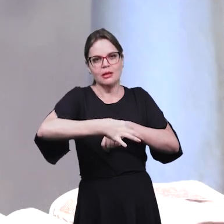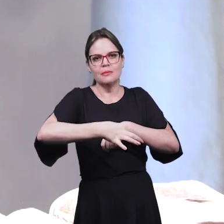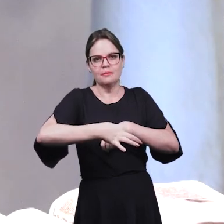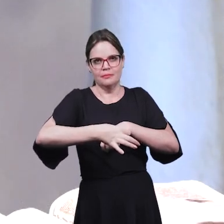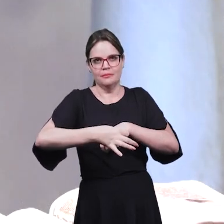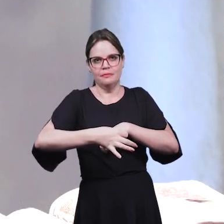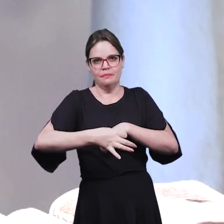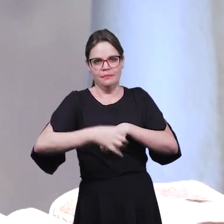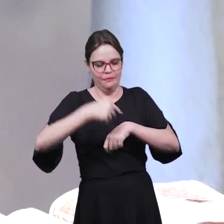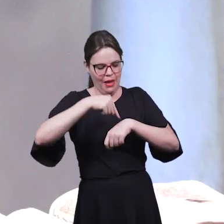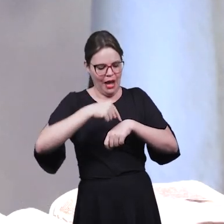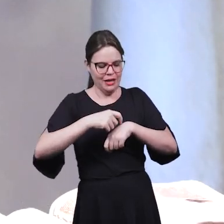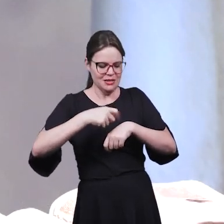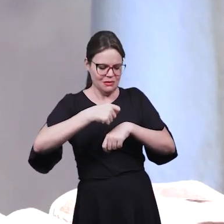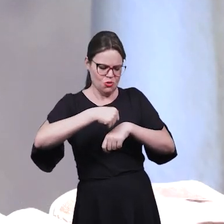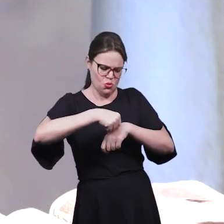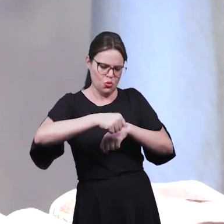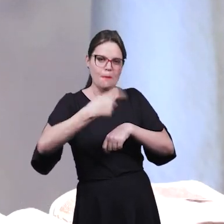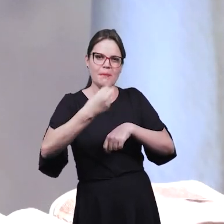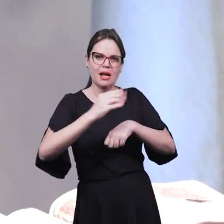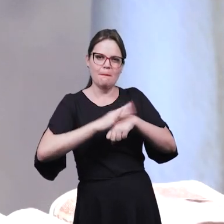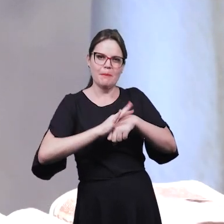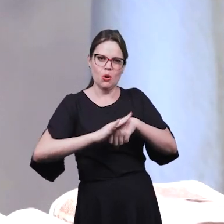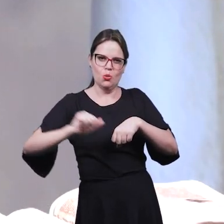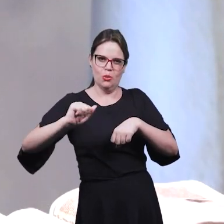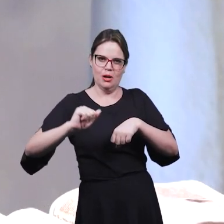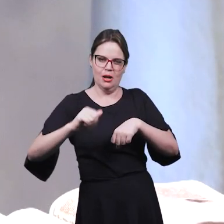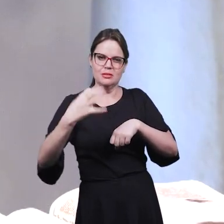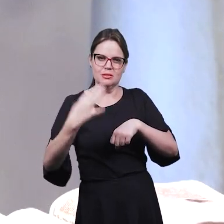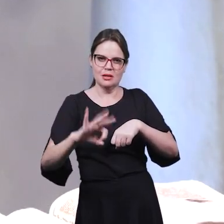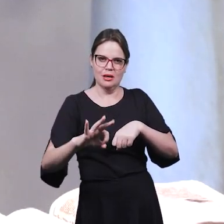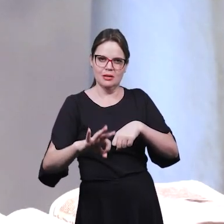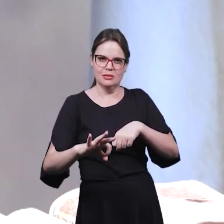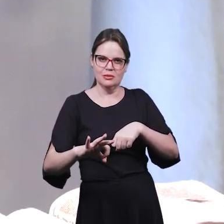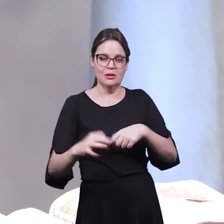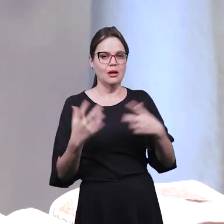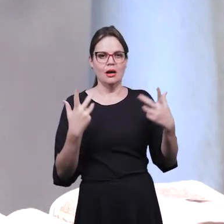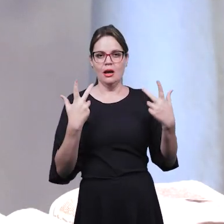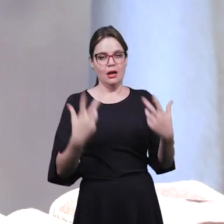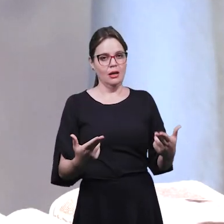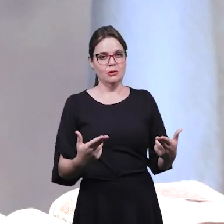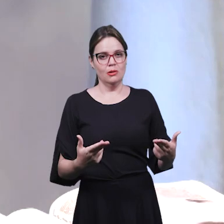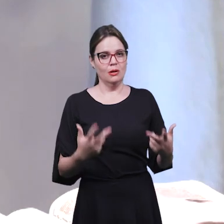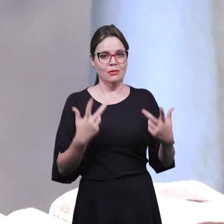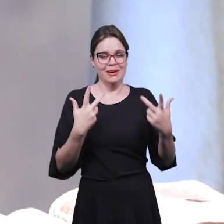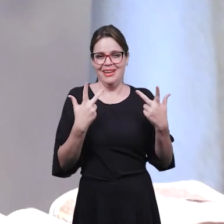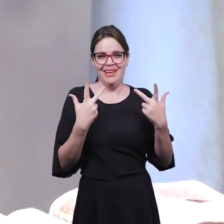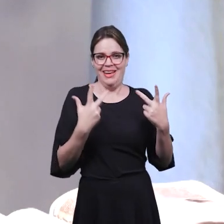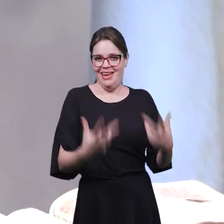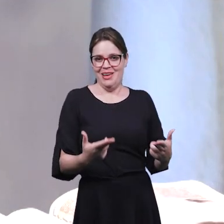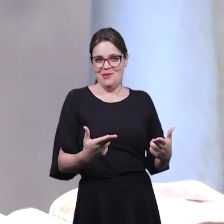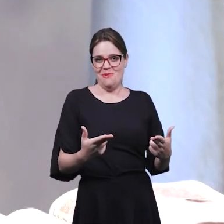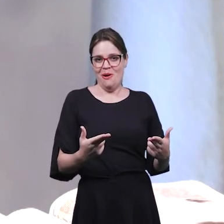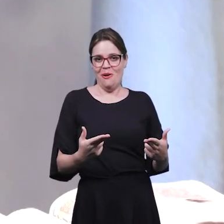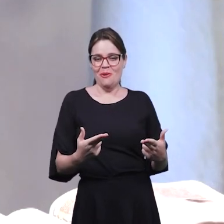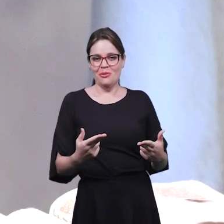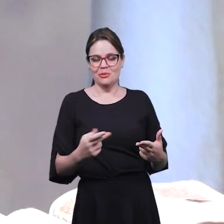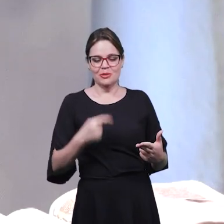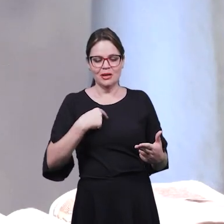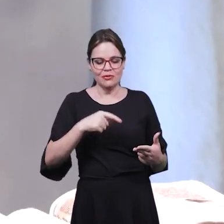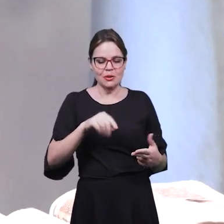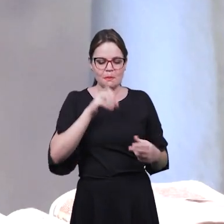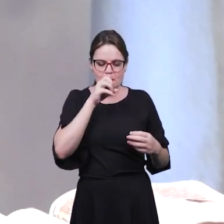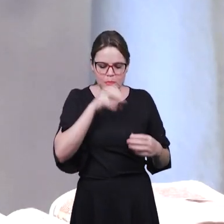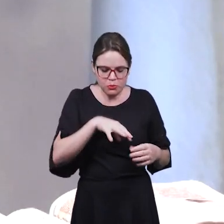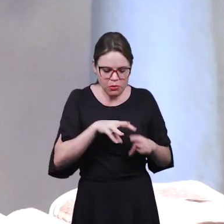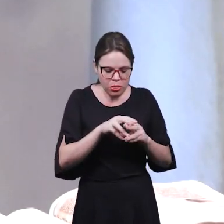Jesus, cuspiu no barro, o barro somente foi o veículo do que saiu da boca de Jesus. E que ele deu aviso cego e falou, vai, lava